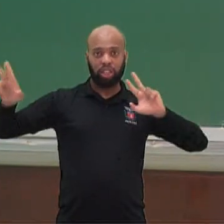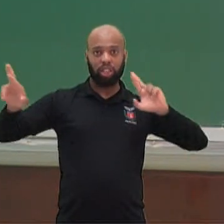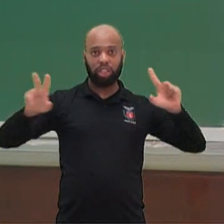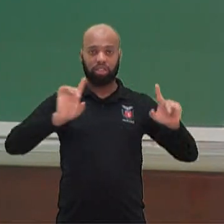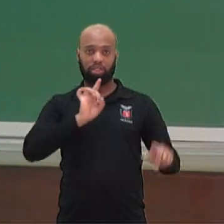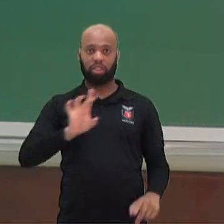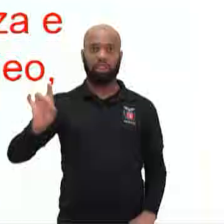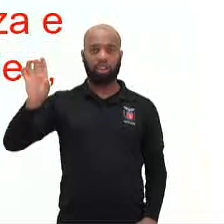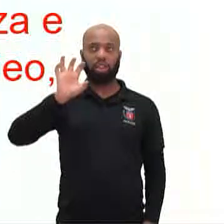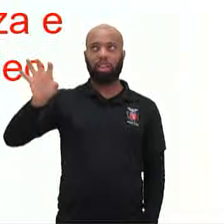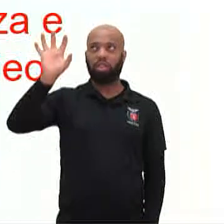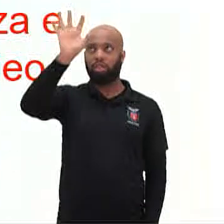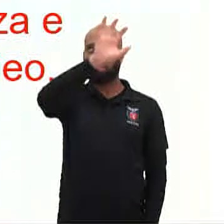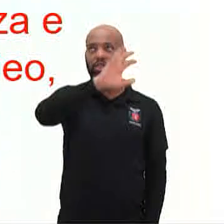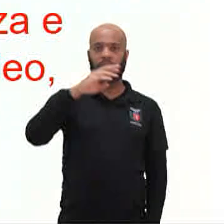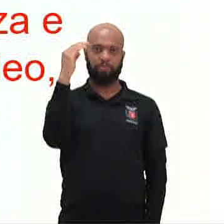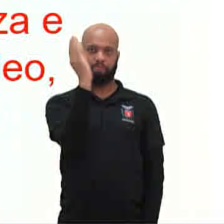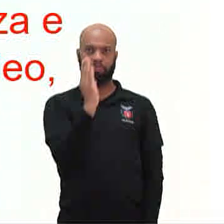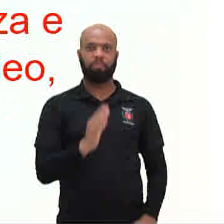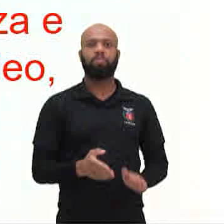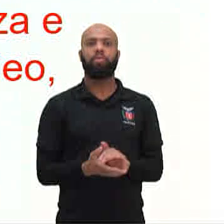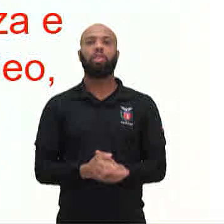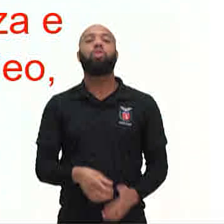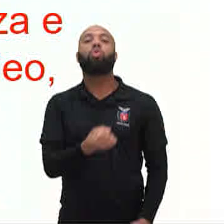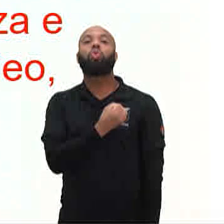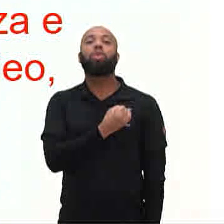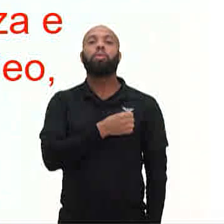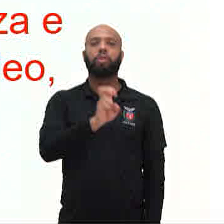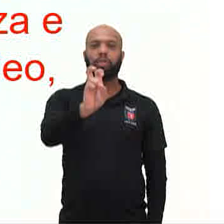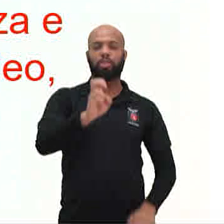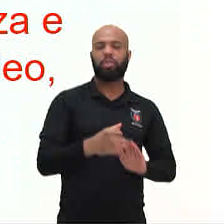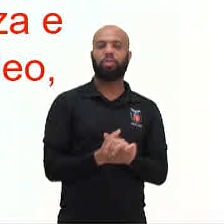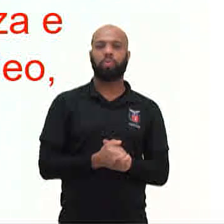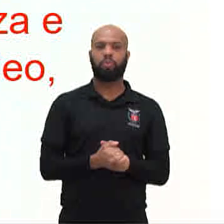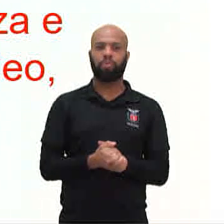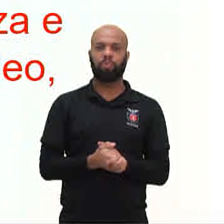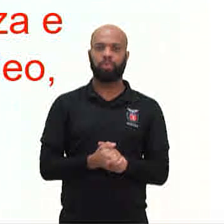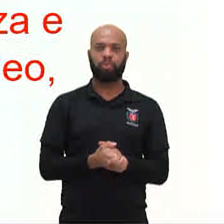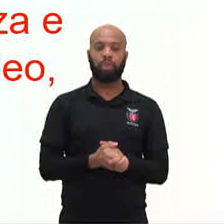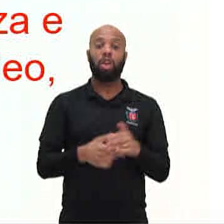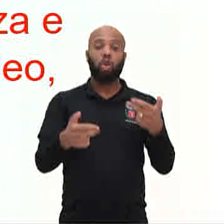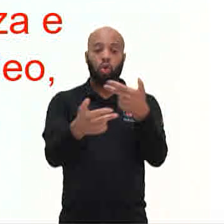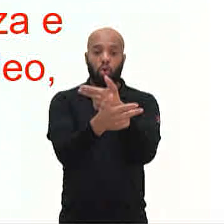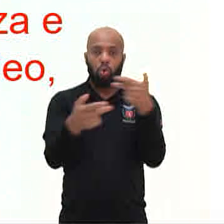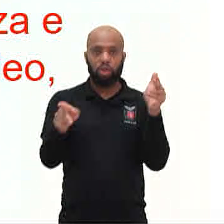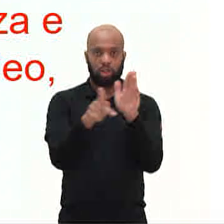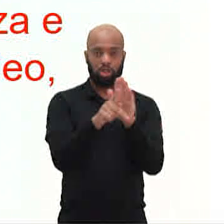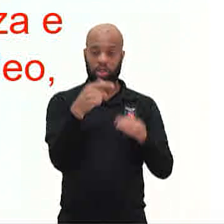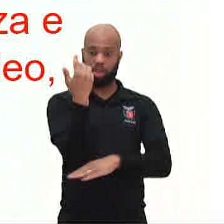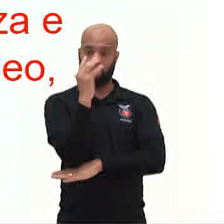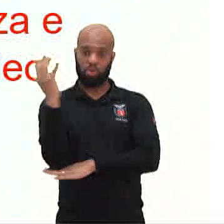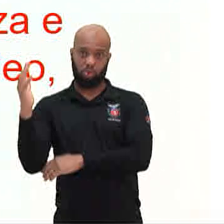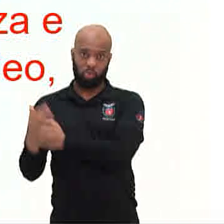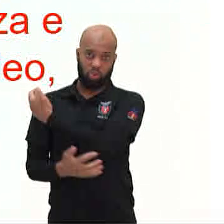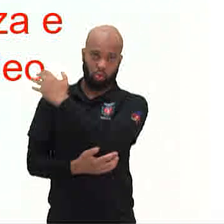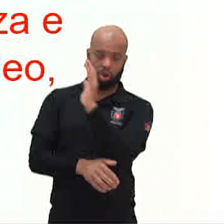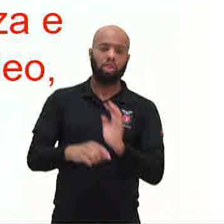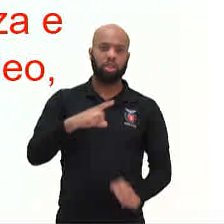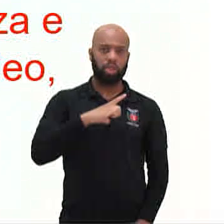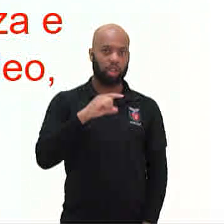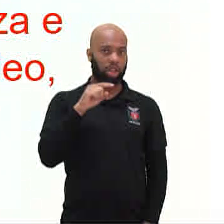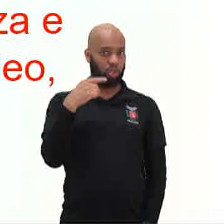ok? E o número 5, quais recursos naturais existem na região que você mora?